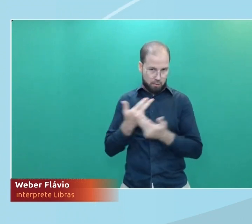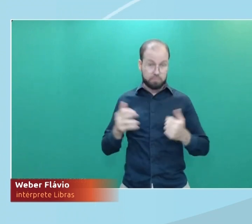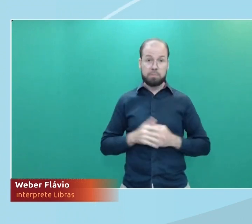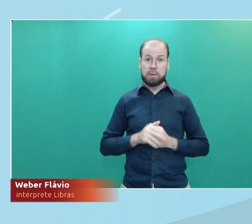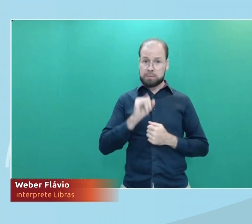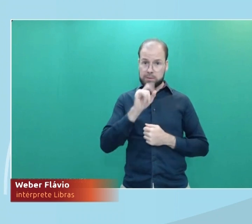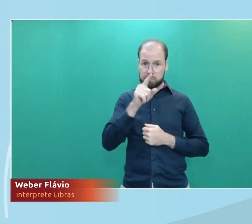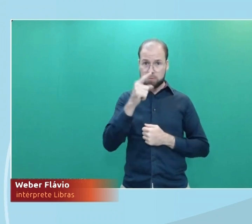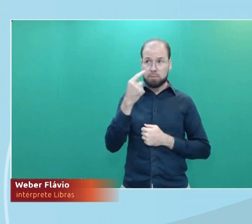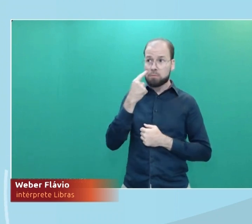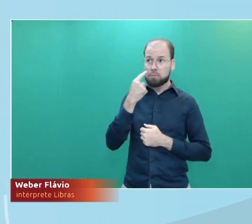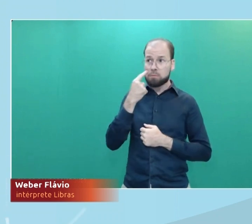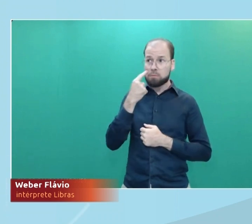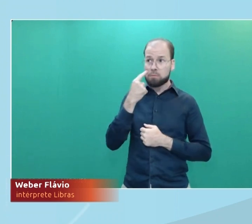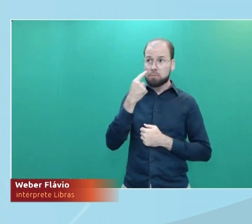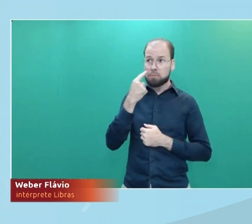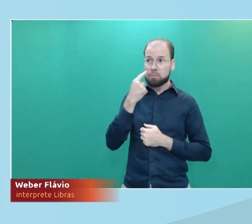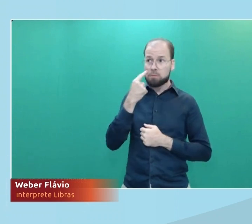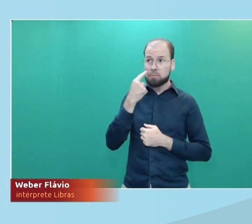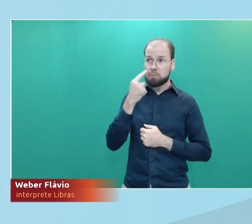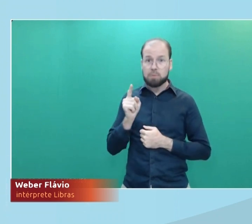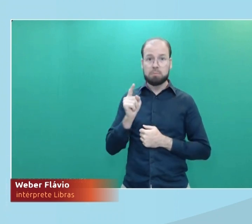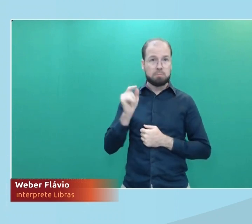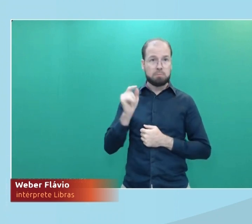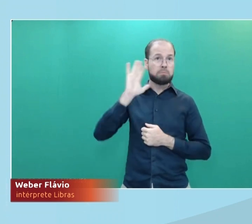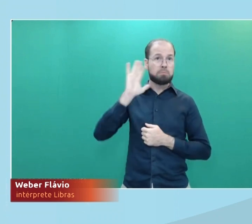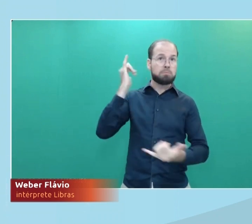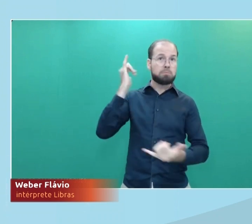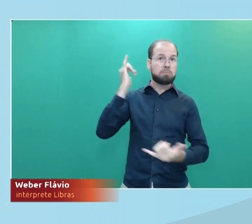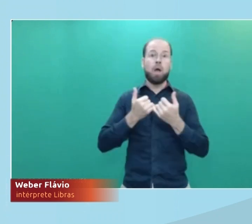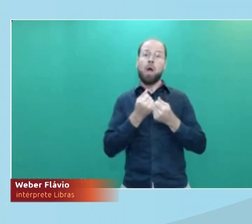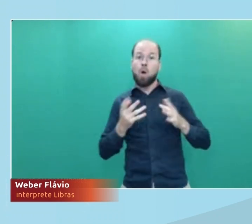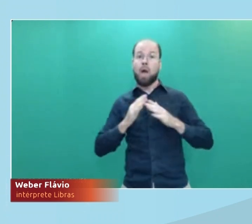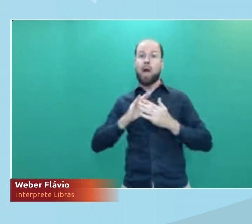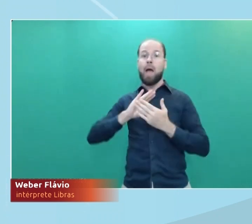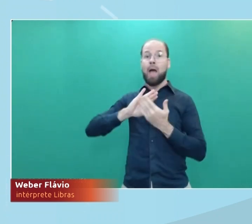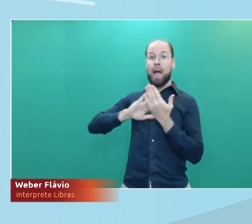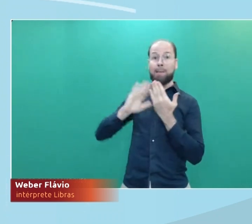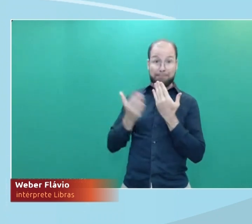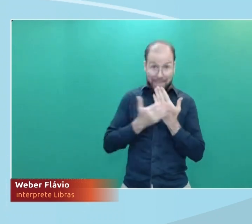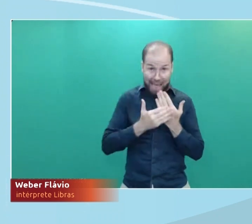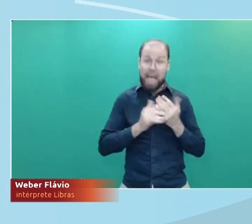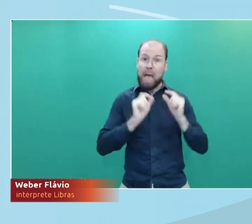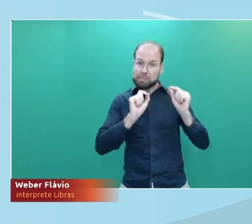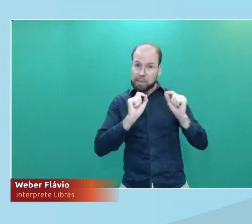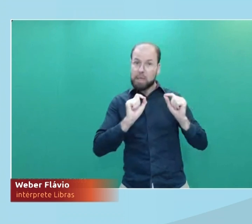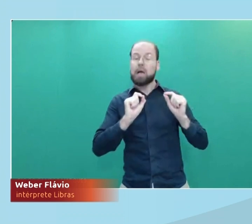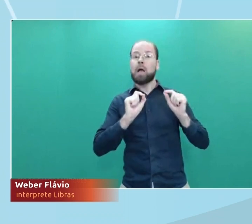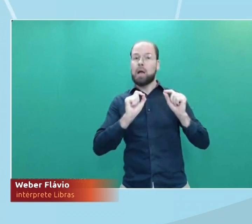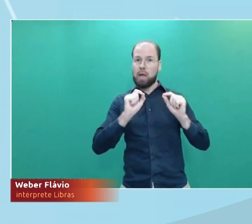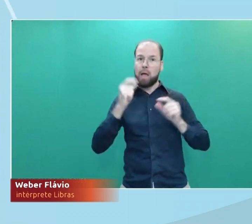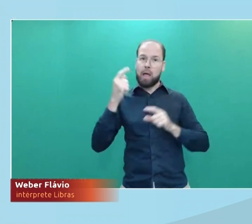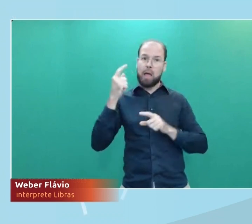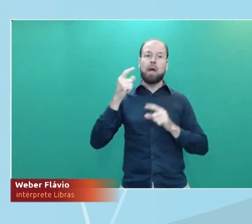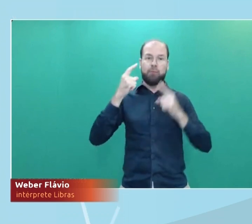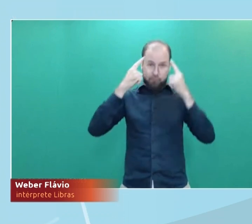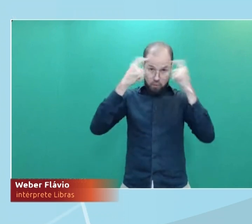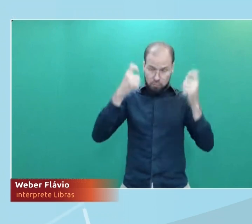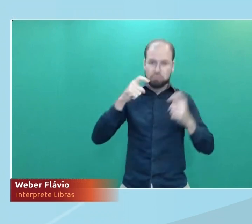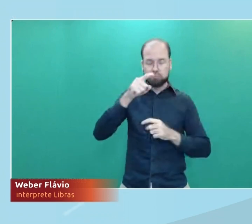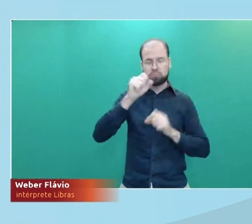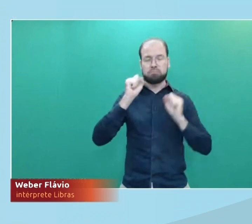alguma ameaça de ataque, unidades escolares, denuncie pelo canal Escola